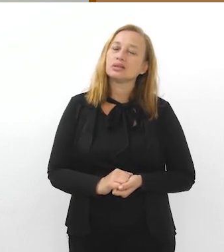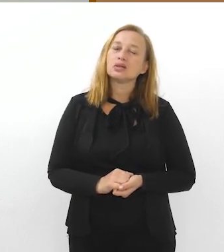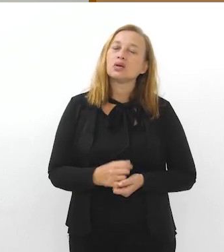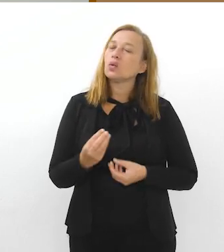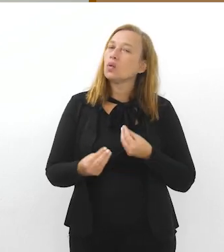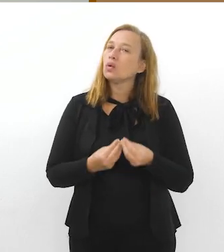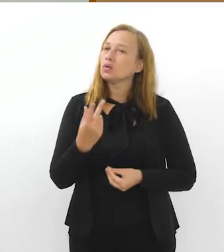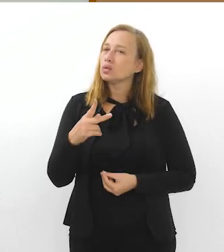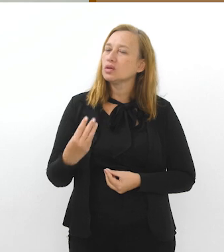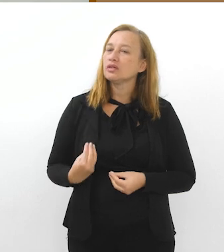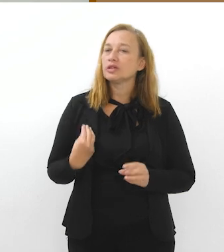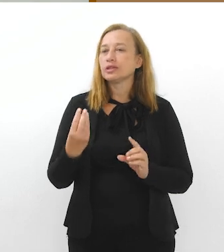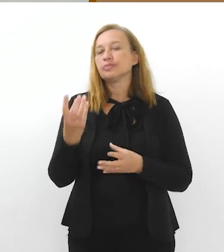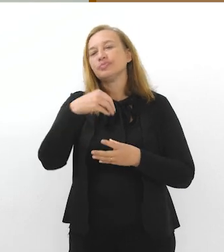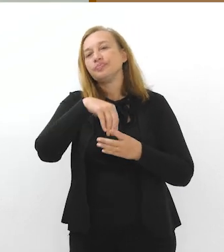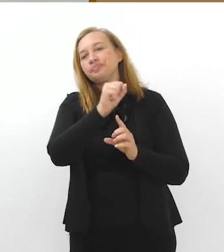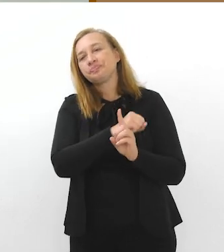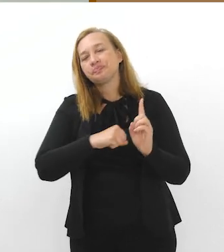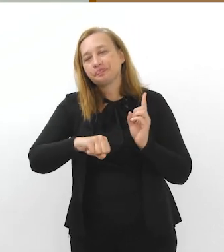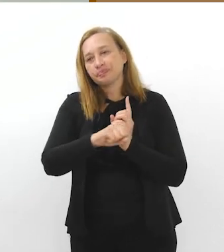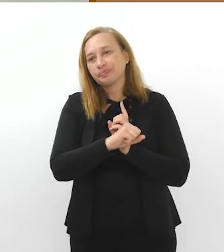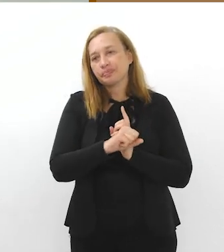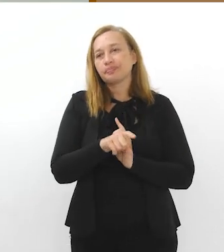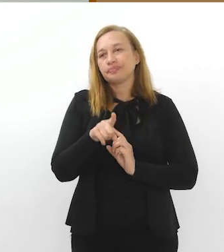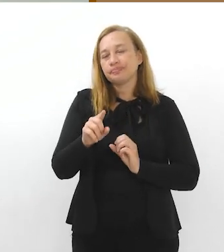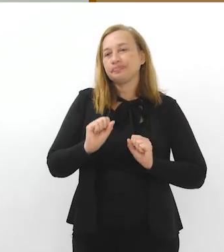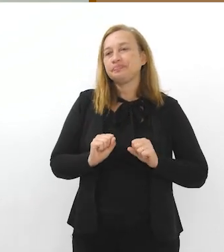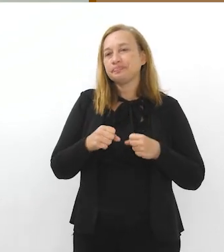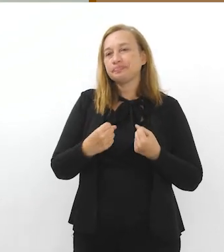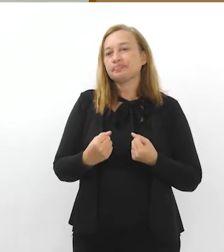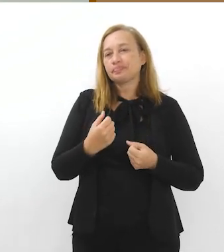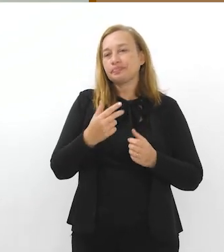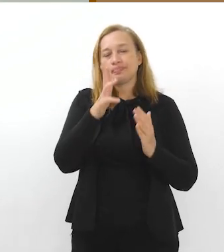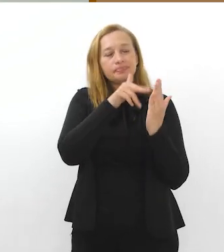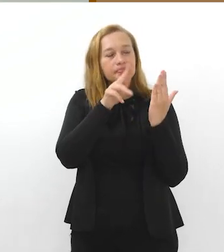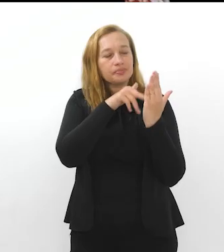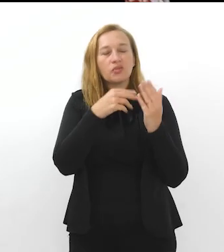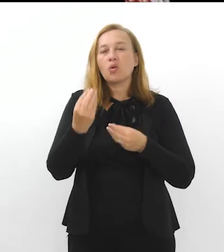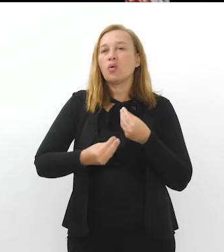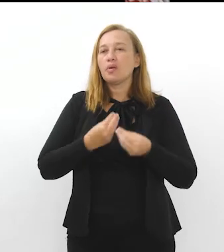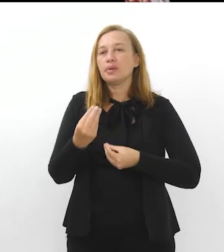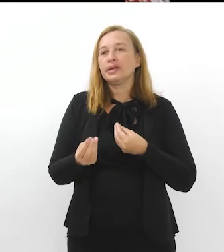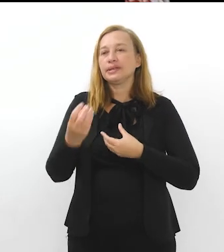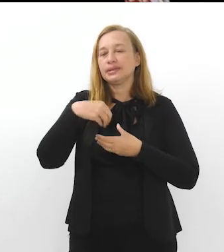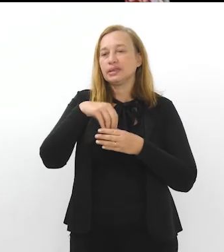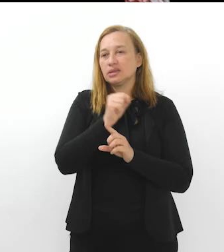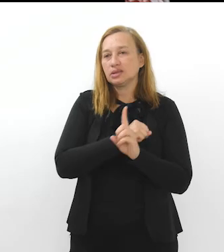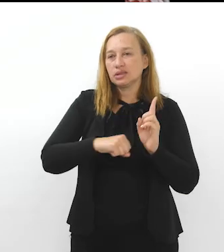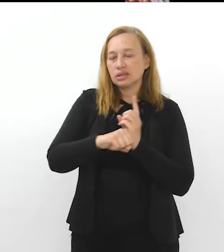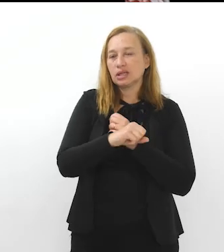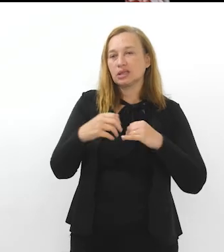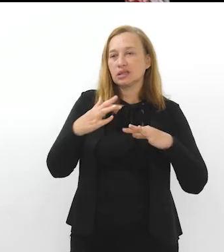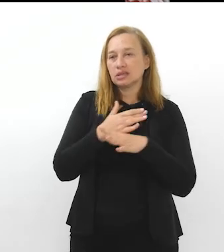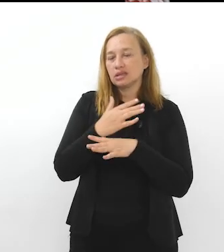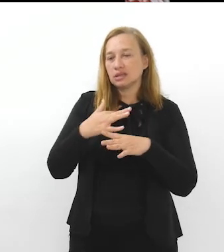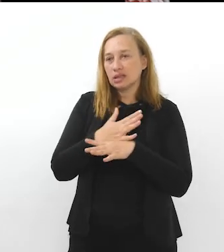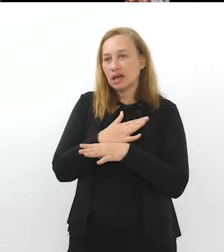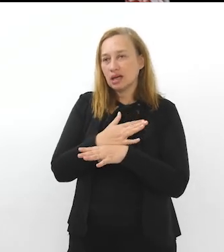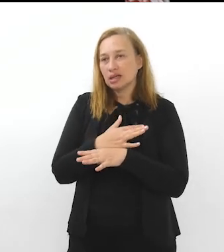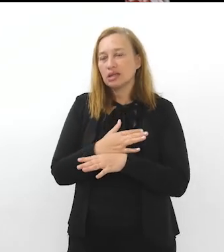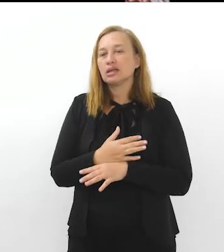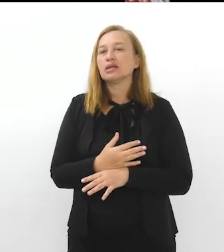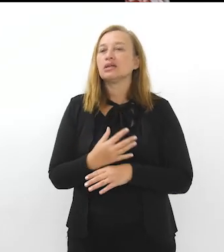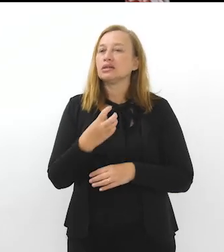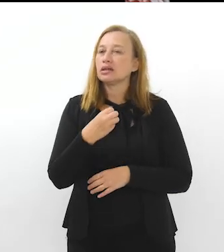continua sendo os mesmos, no mesmo patamar. E como é que é a sua vida social, né? Além de você